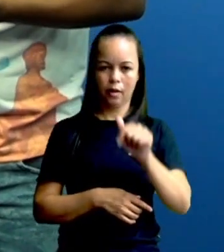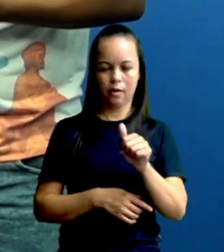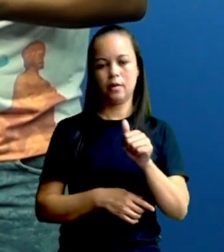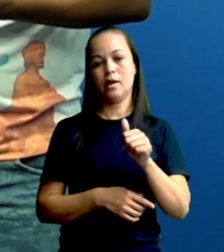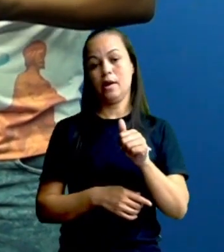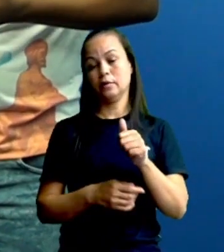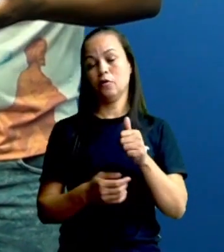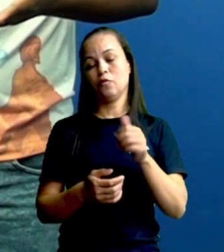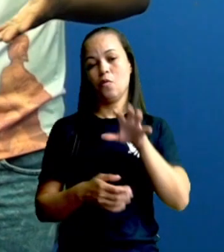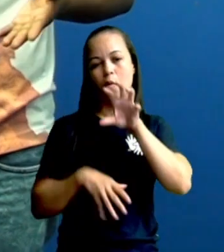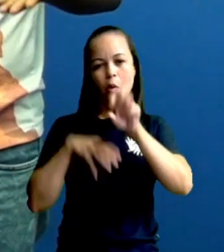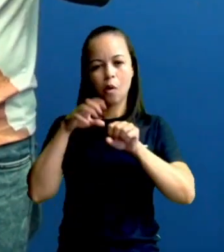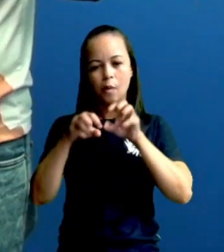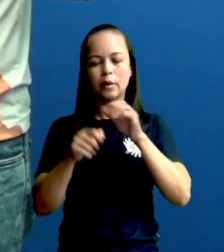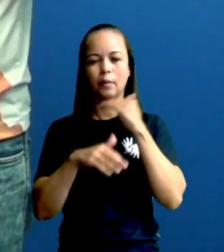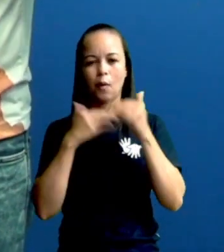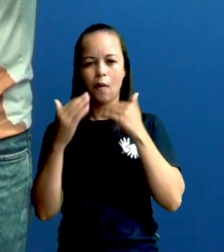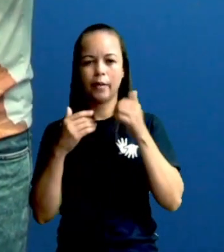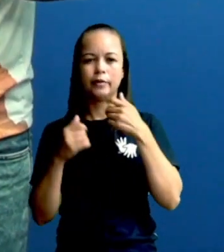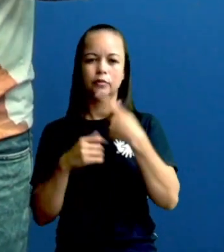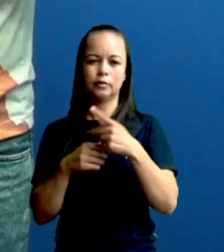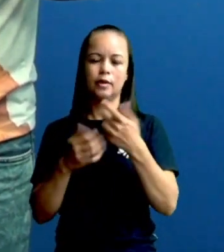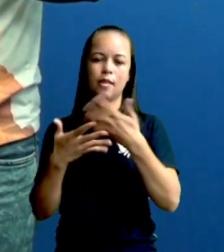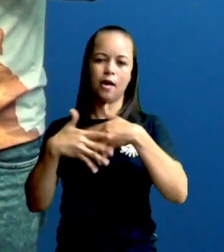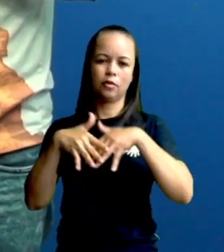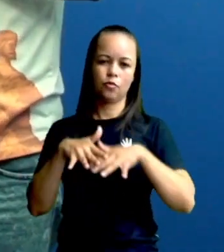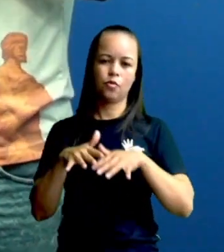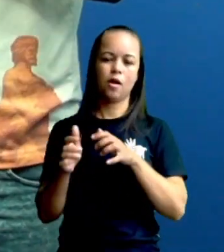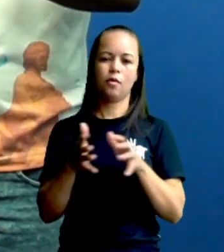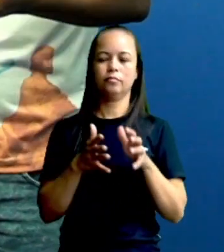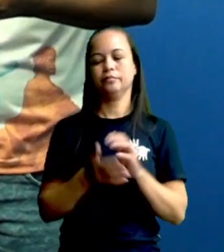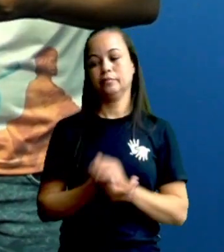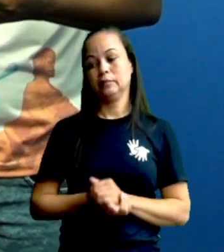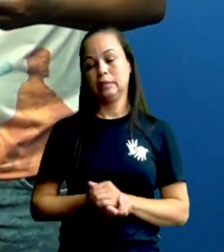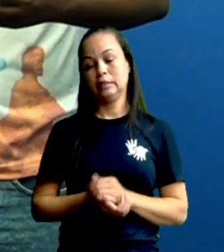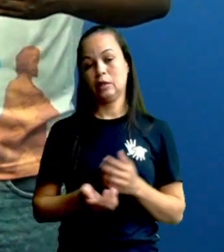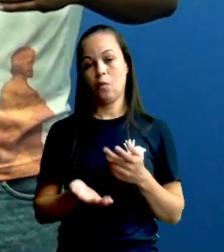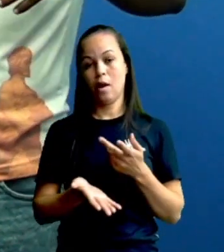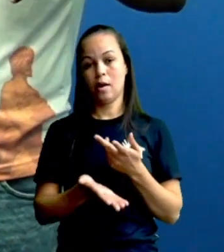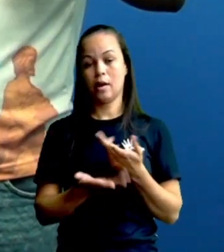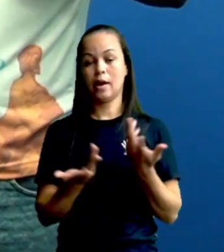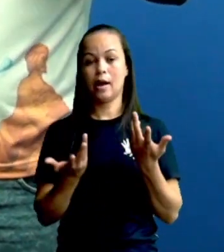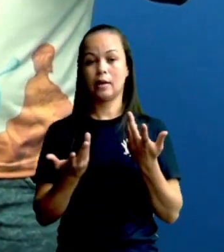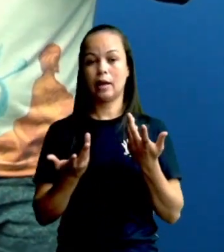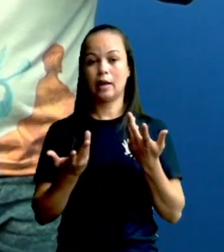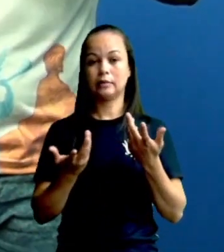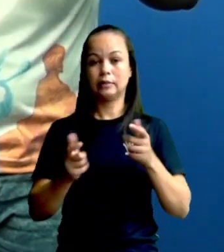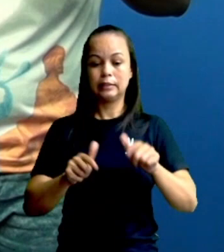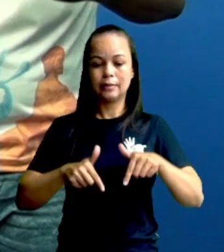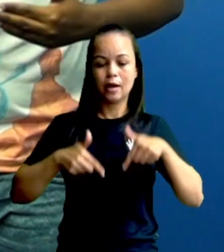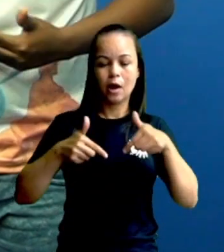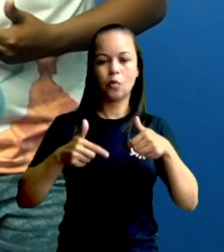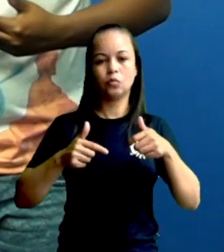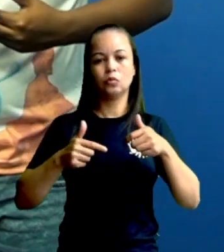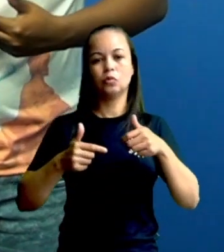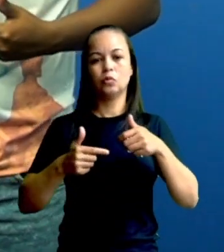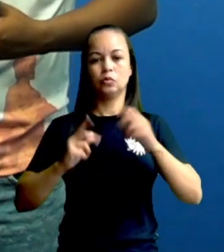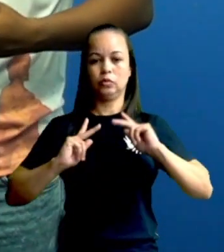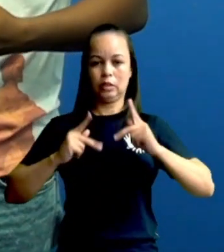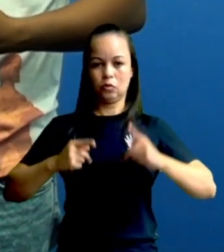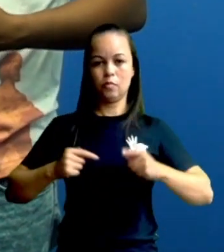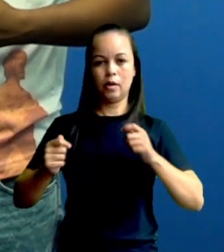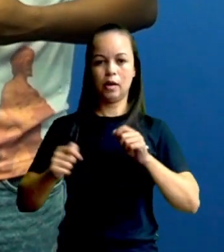ilha. Isso por conta da ação do homem que levou esses animais para lá e promove esse desequilíbrio